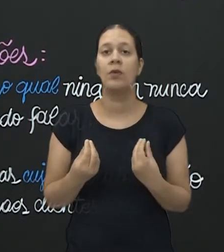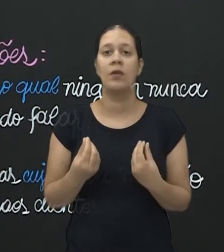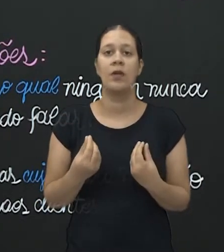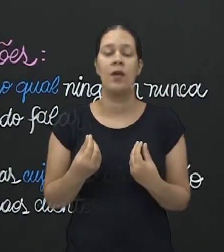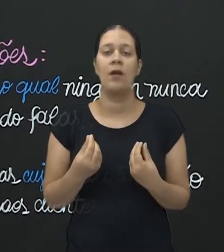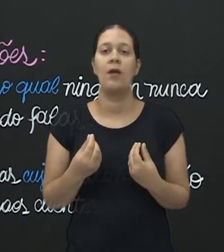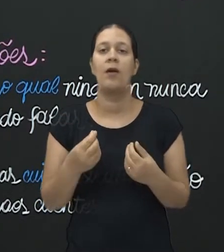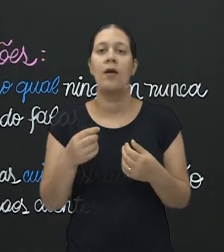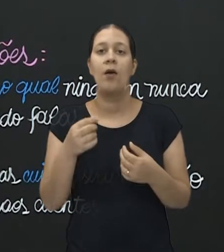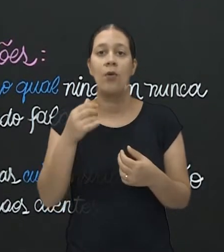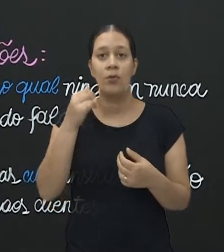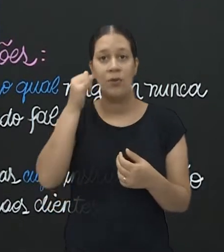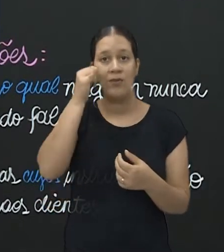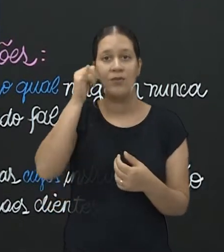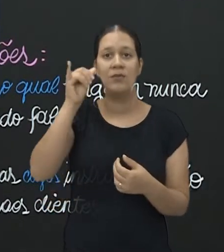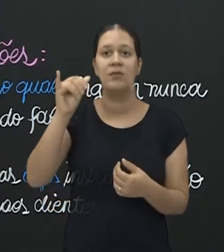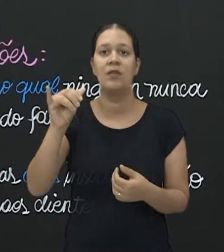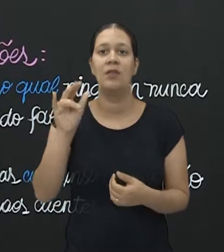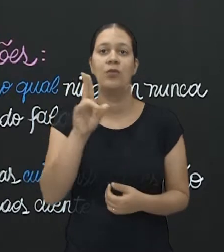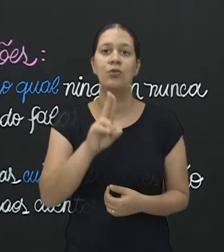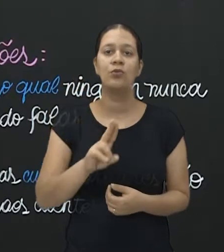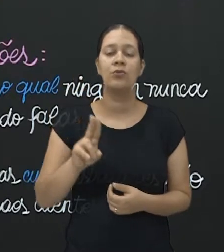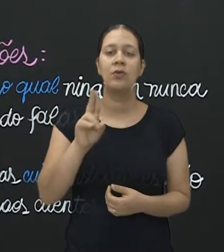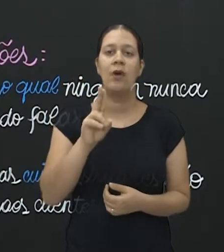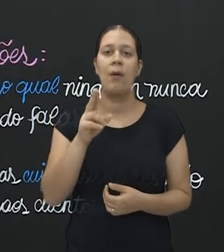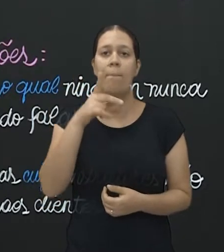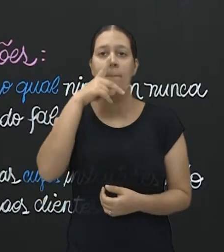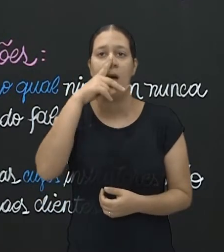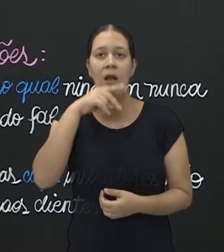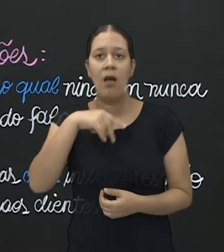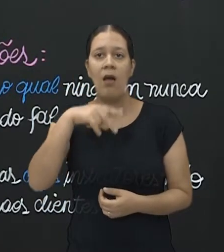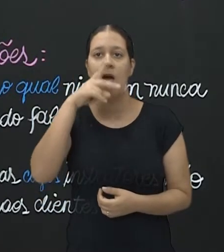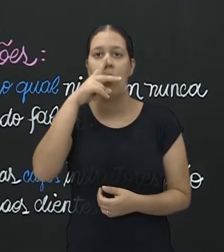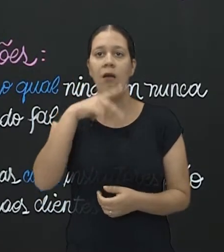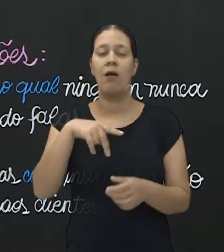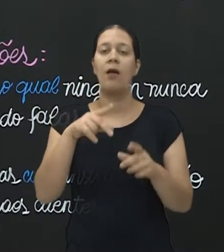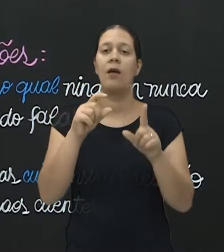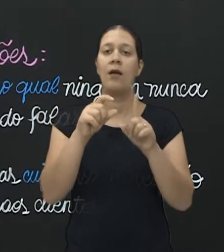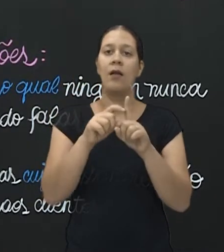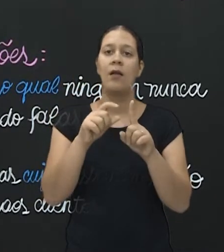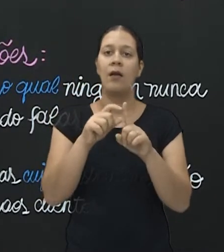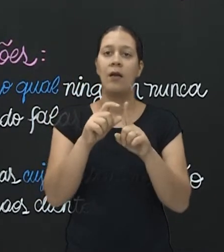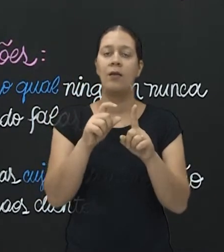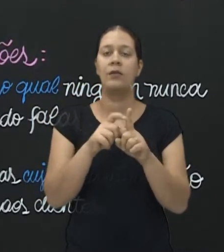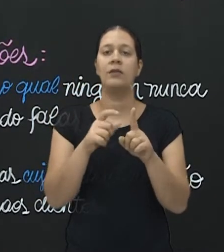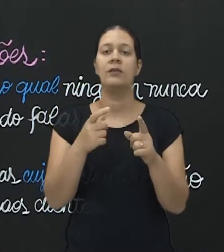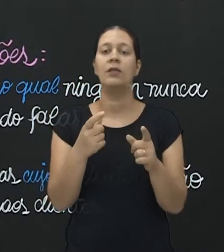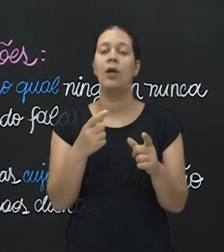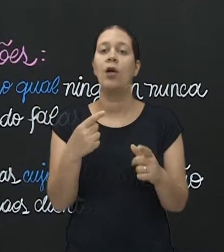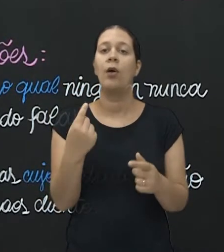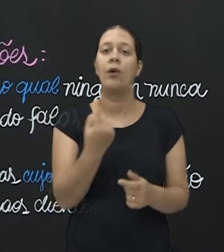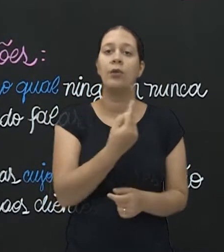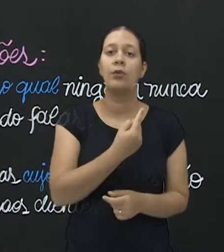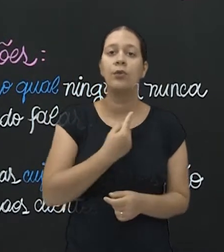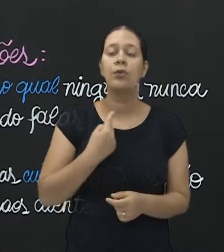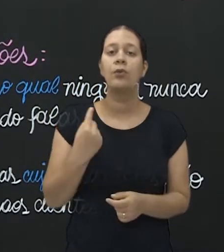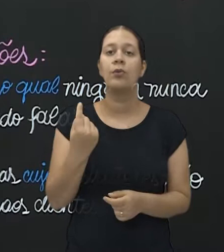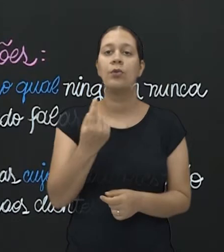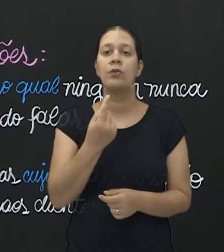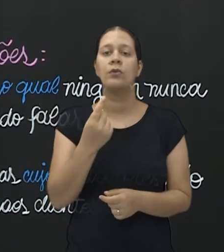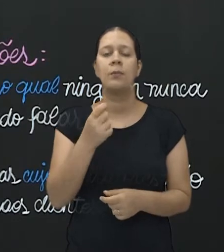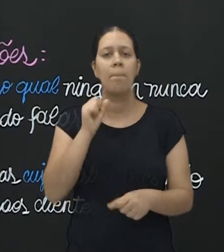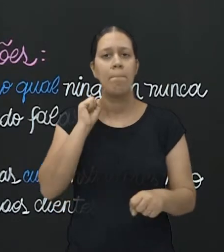para evitarmos o uso de palavras repetidas, ou seja, uma função muito útil do pronome relativo é fazer com que a gente pare de